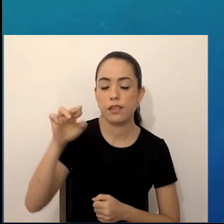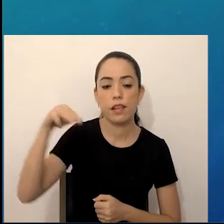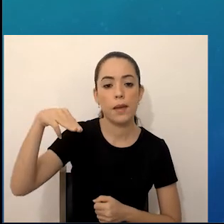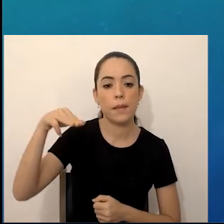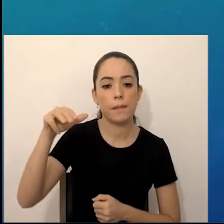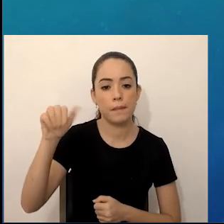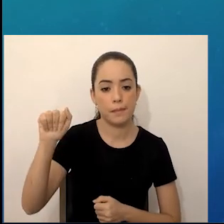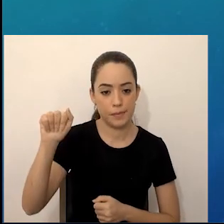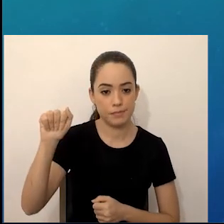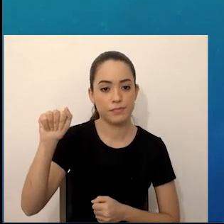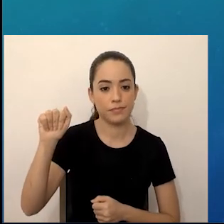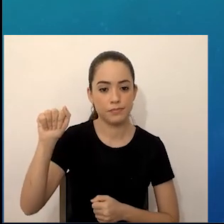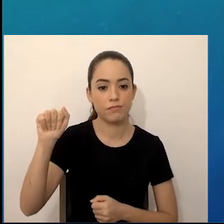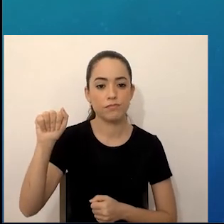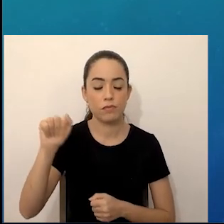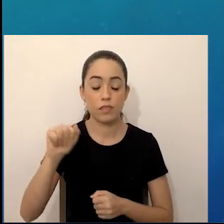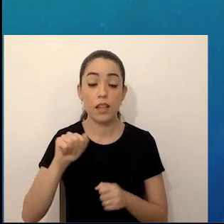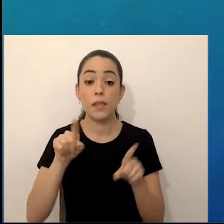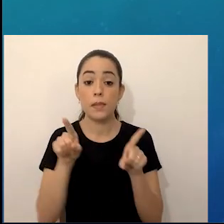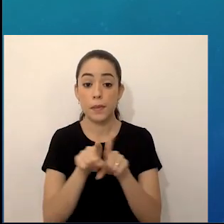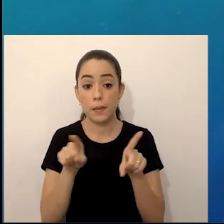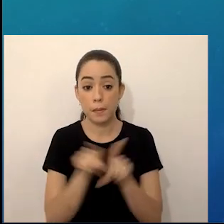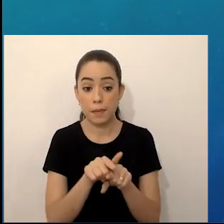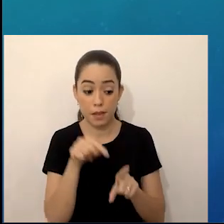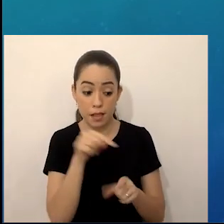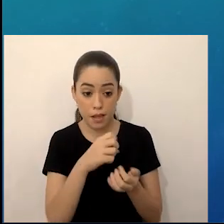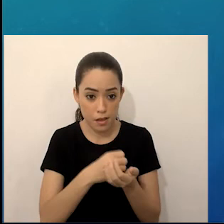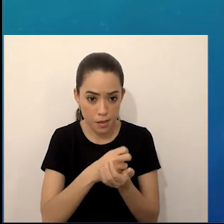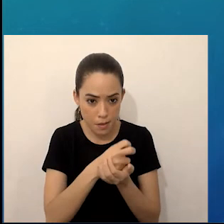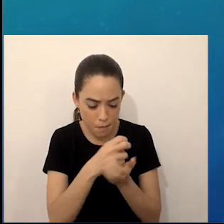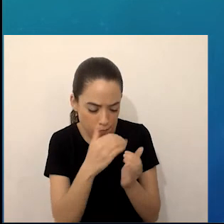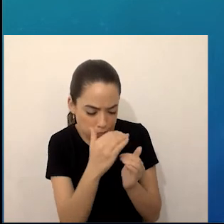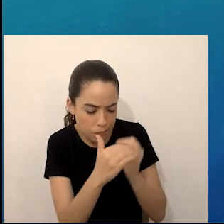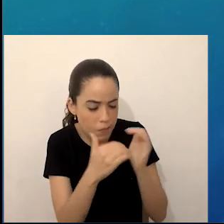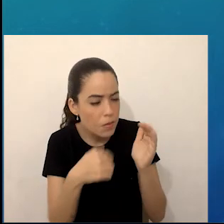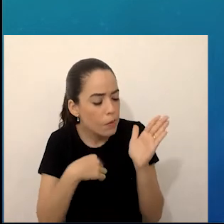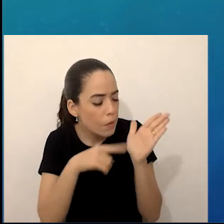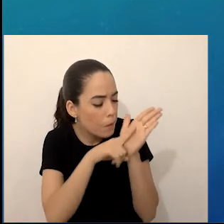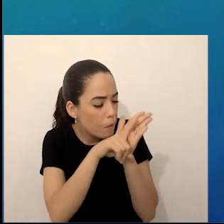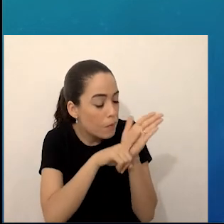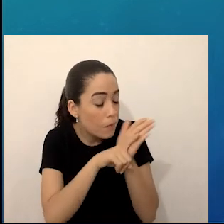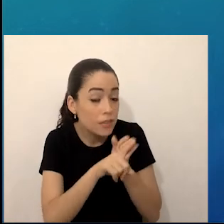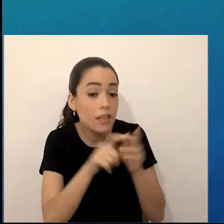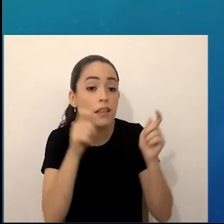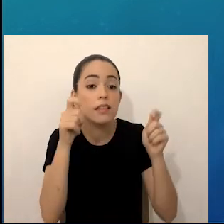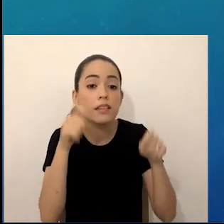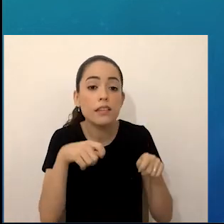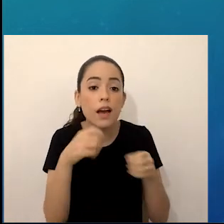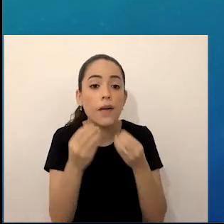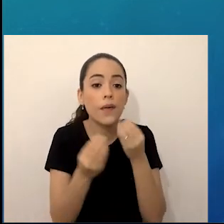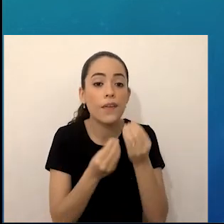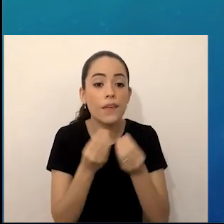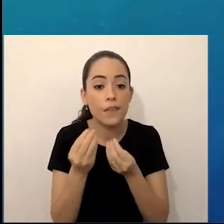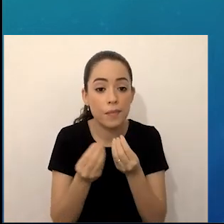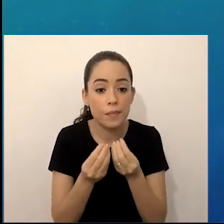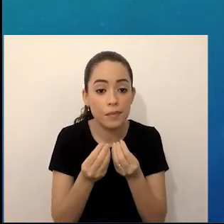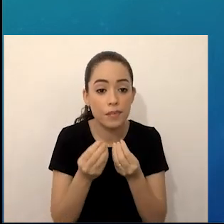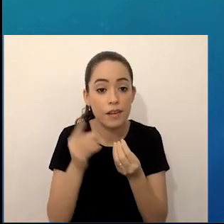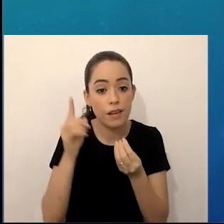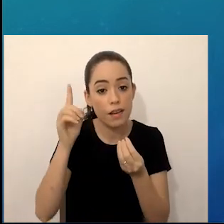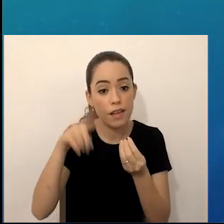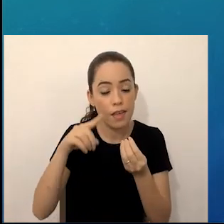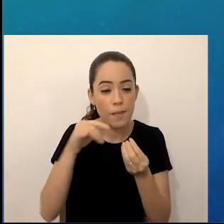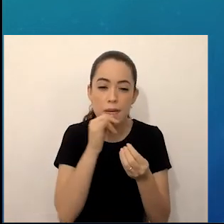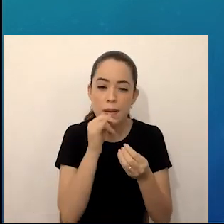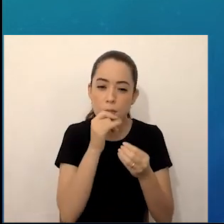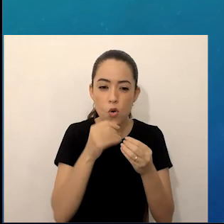O acompanhamento do desenvolvimento do embrião pode ser realizado por meio da abertura de